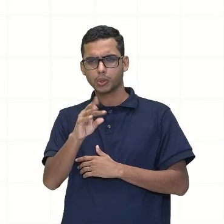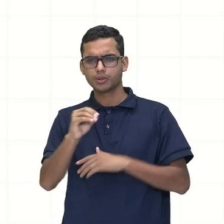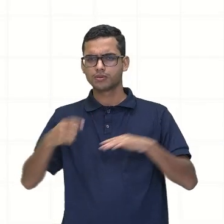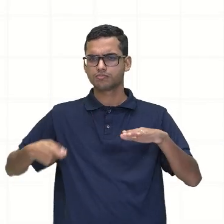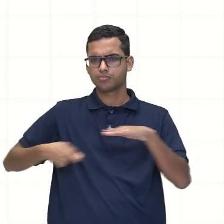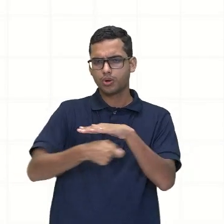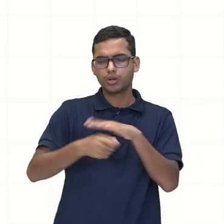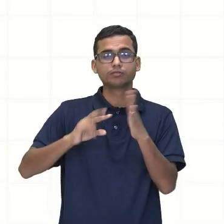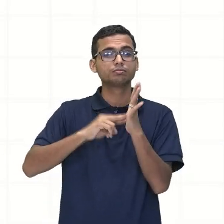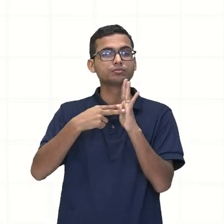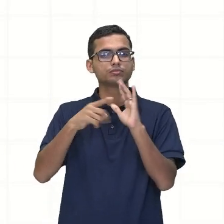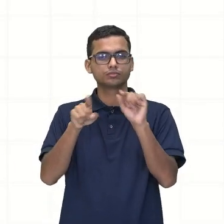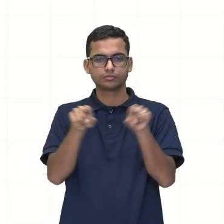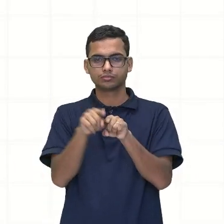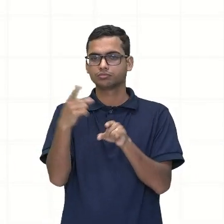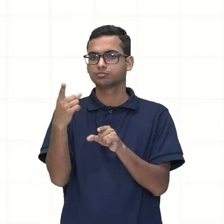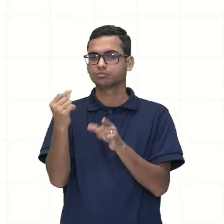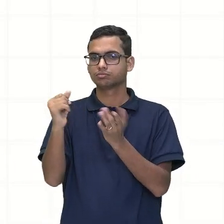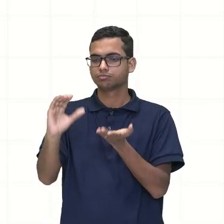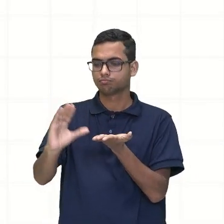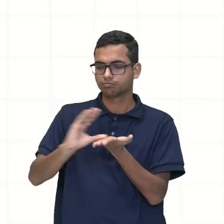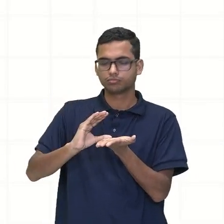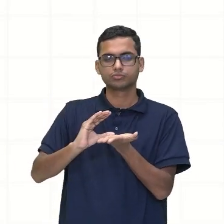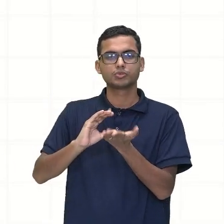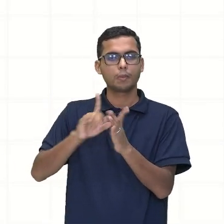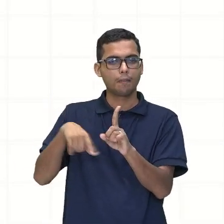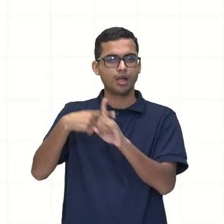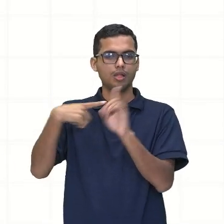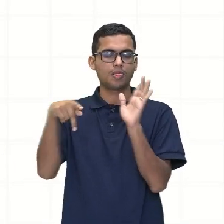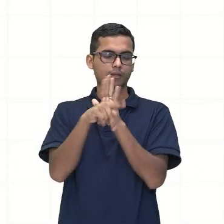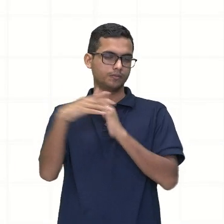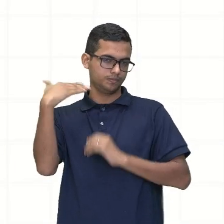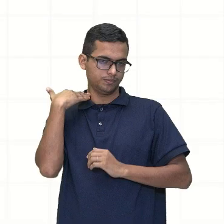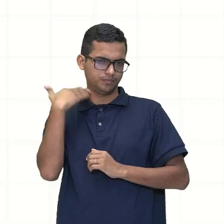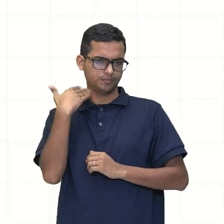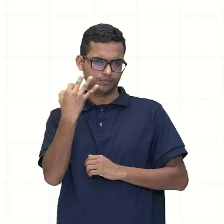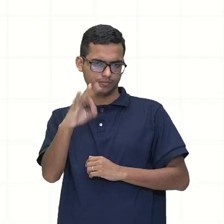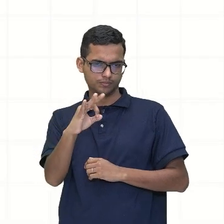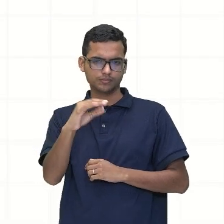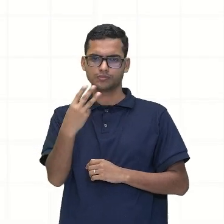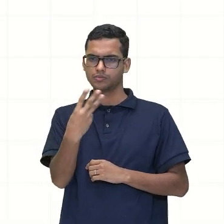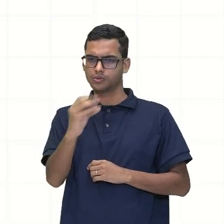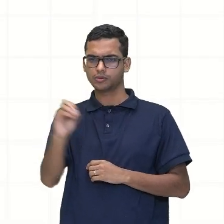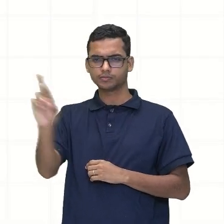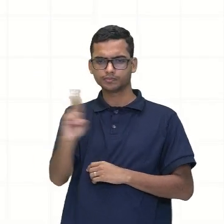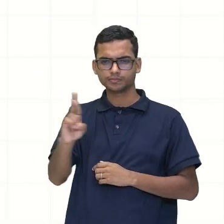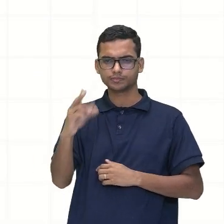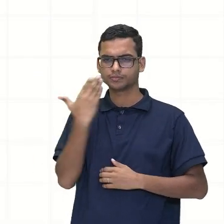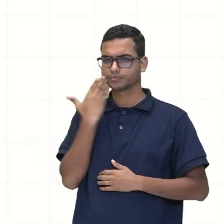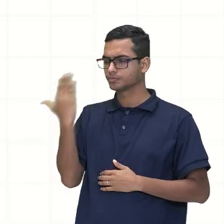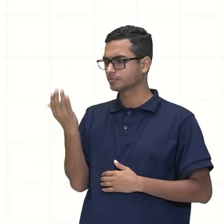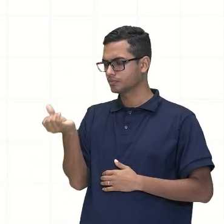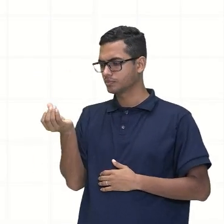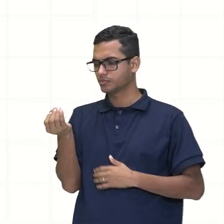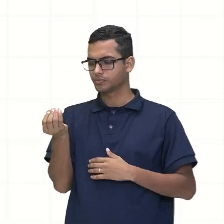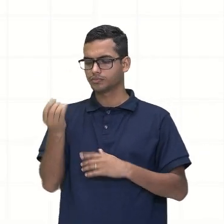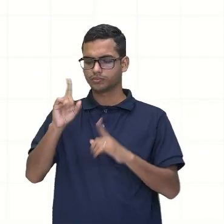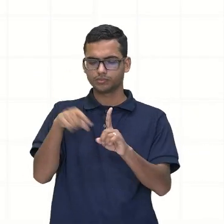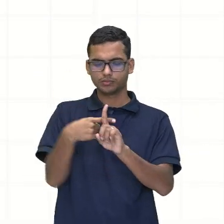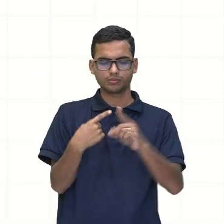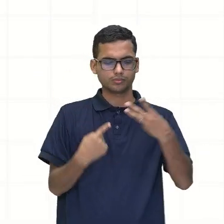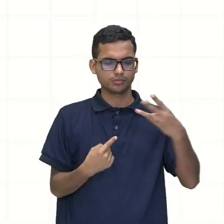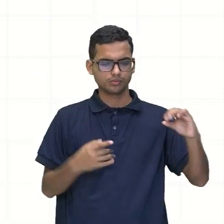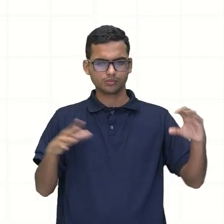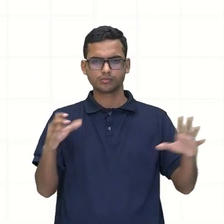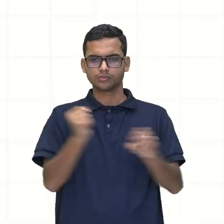significa que entrou dinheiro. Houve um depósito de R$30. Então, 60 mais 30, o seu novo